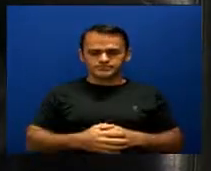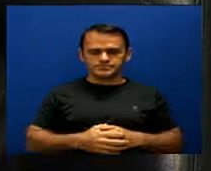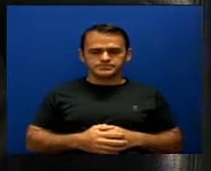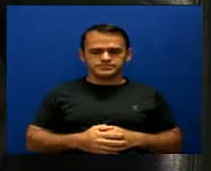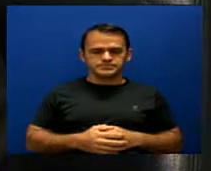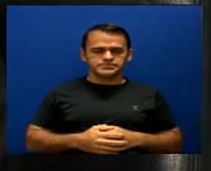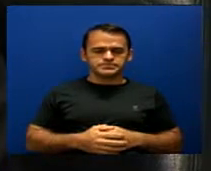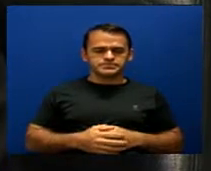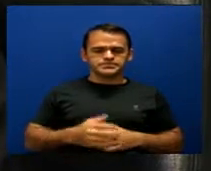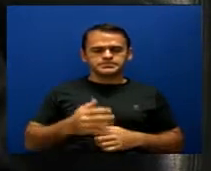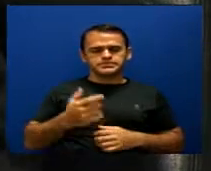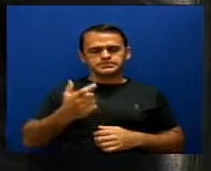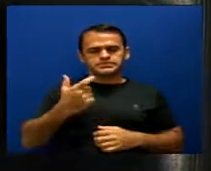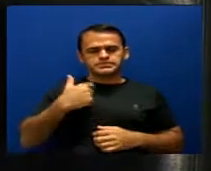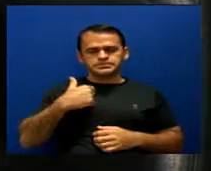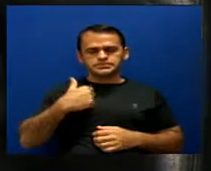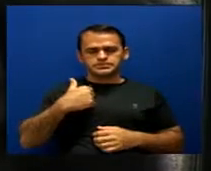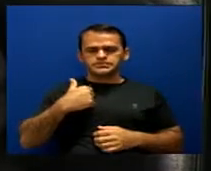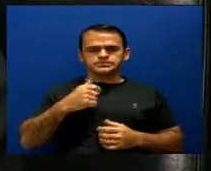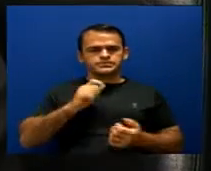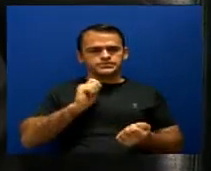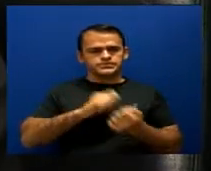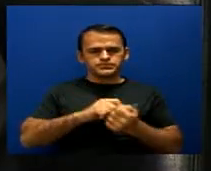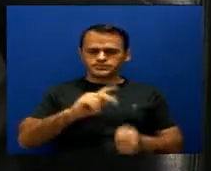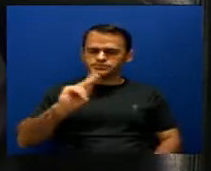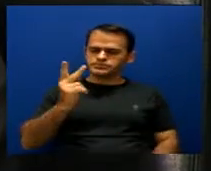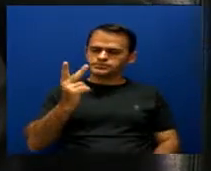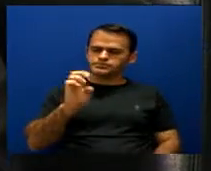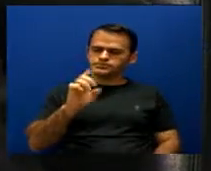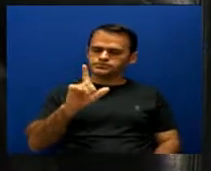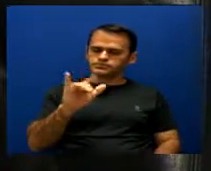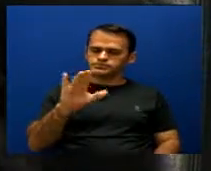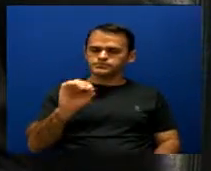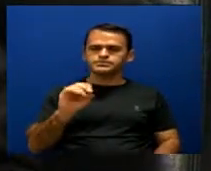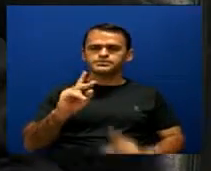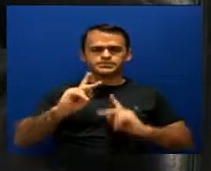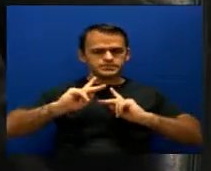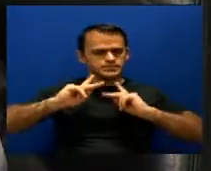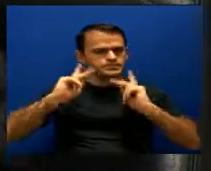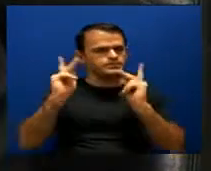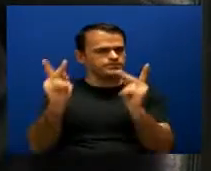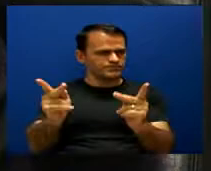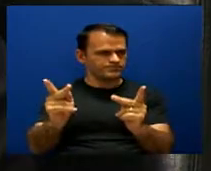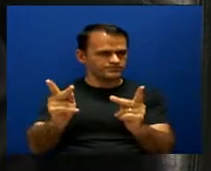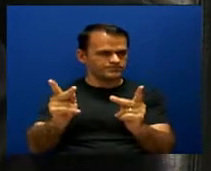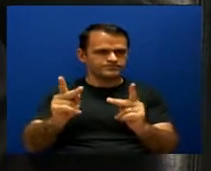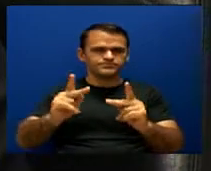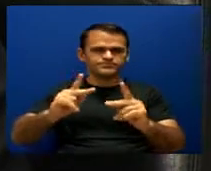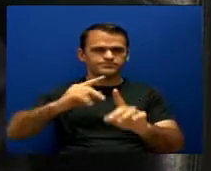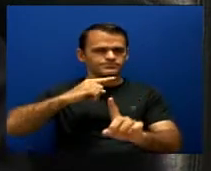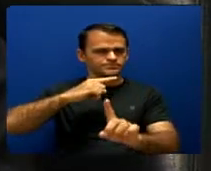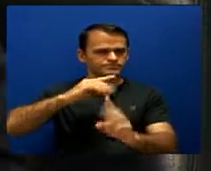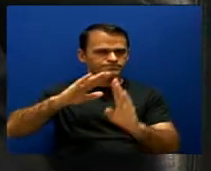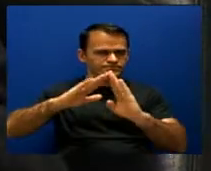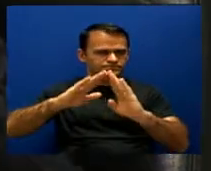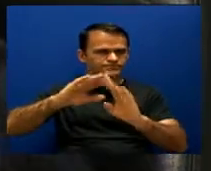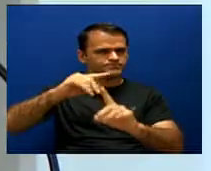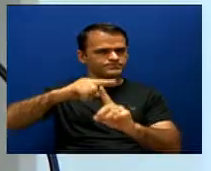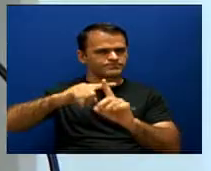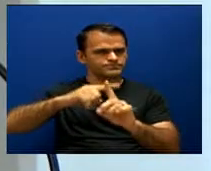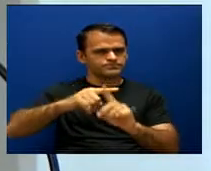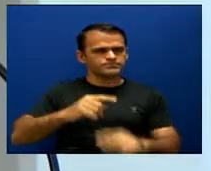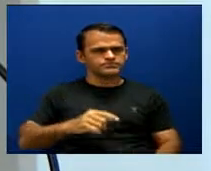tive a oportunidade, através do Dr. Hélio Brasileiro, de estar visitando o santuário, conheci o senhor, foi logo de